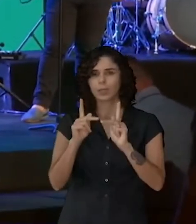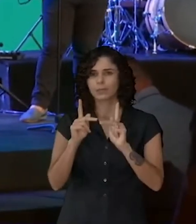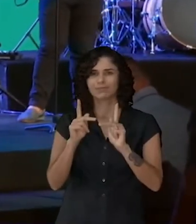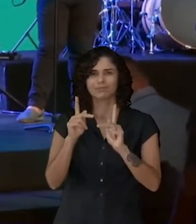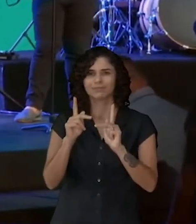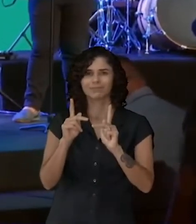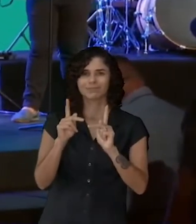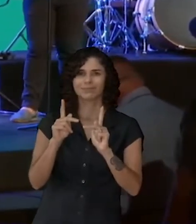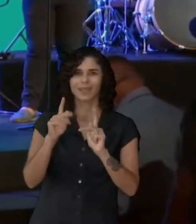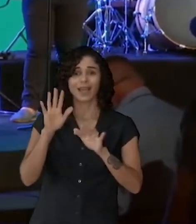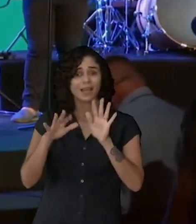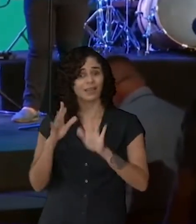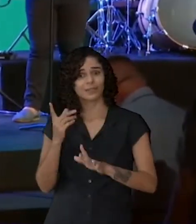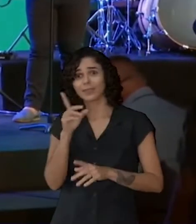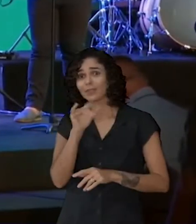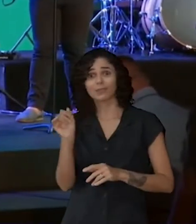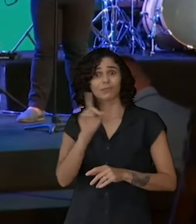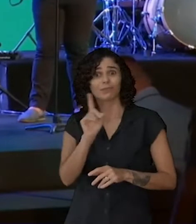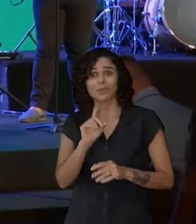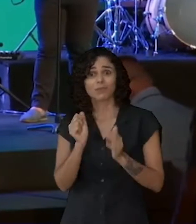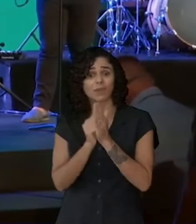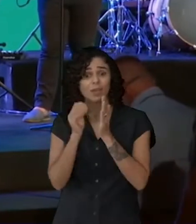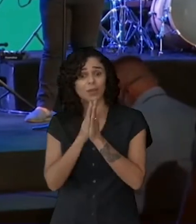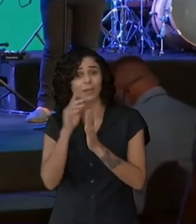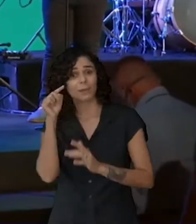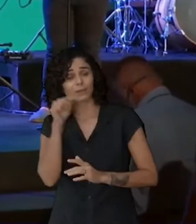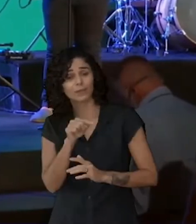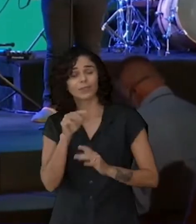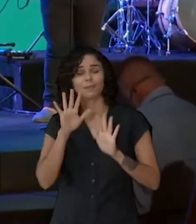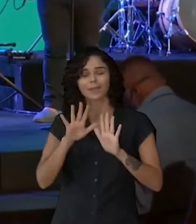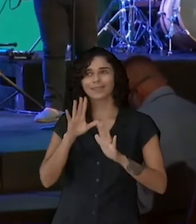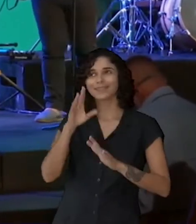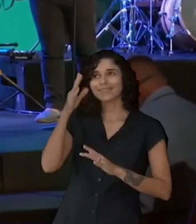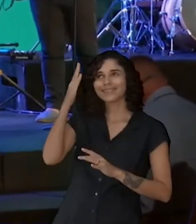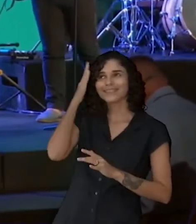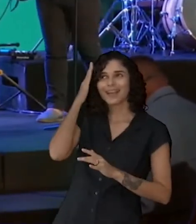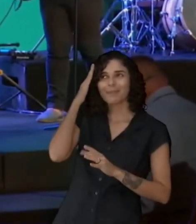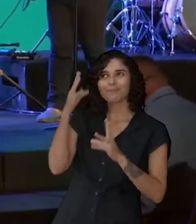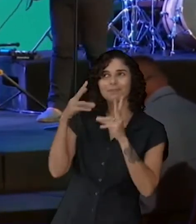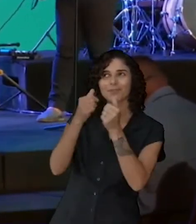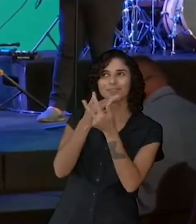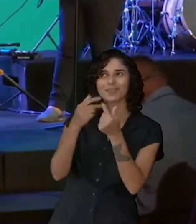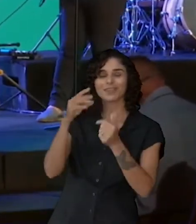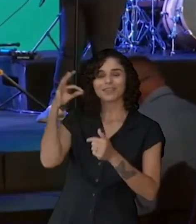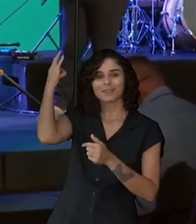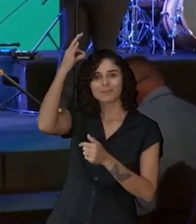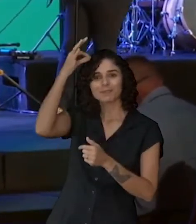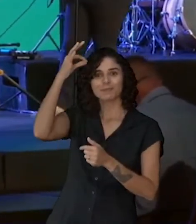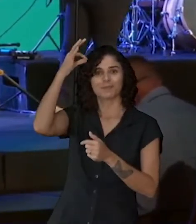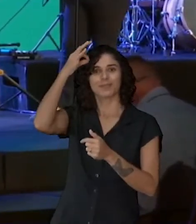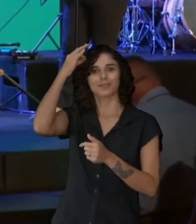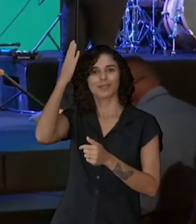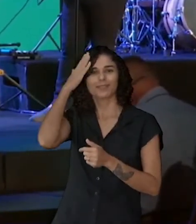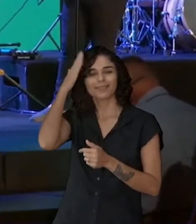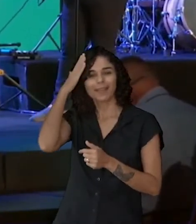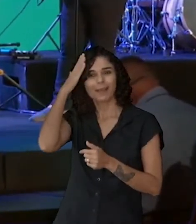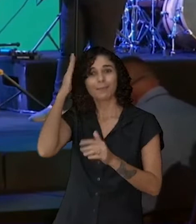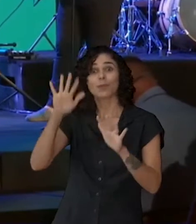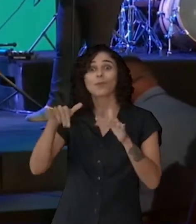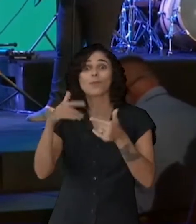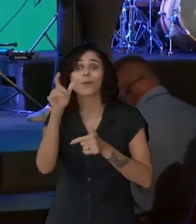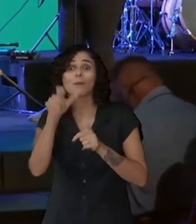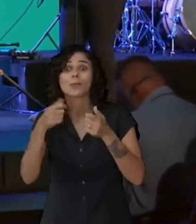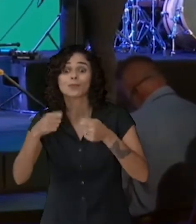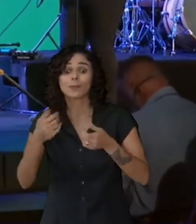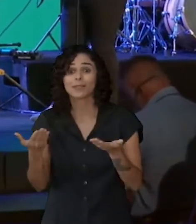porque o Espírito sabe o que Ele tem que fazer em você. Então confia nele, porque Ele é o Senhor Todo-Poderoso